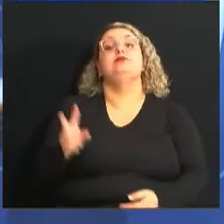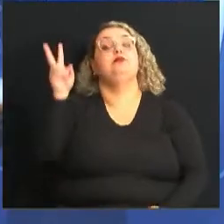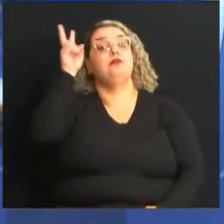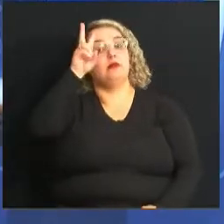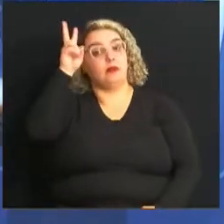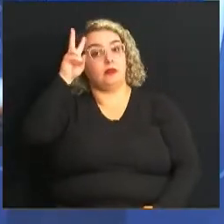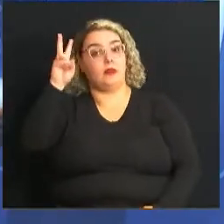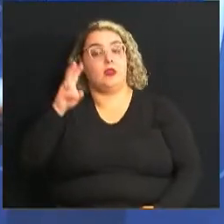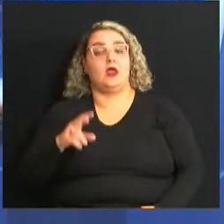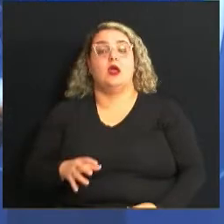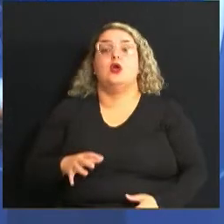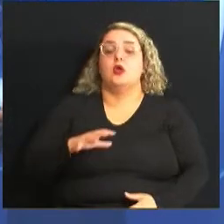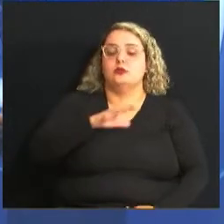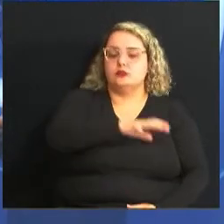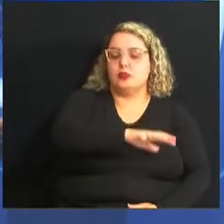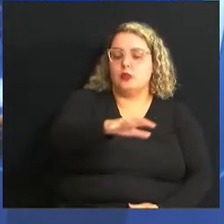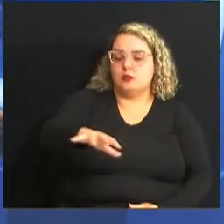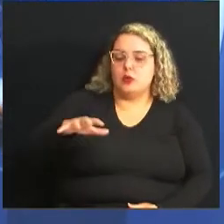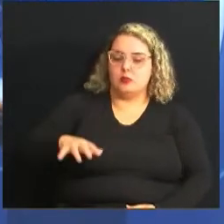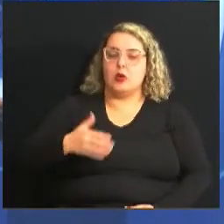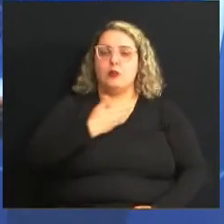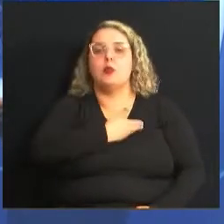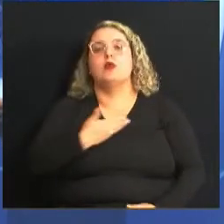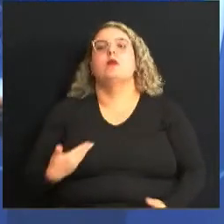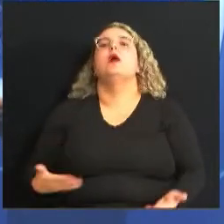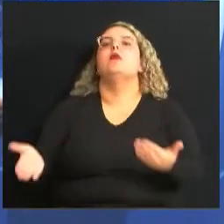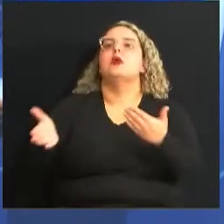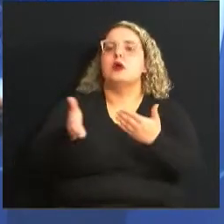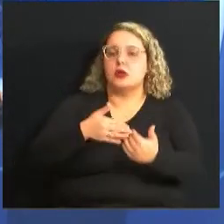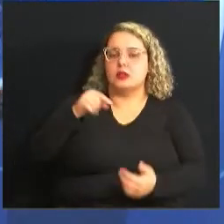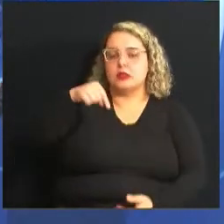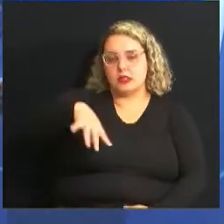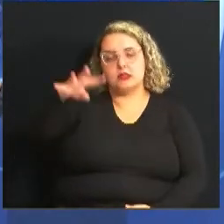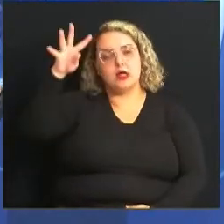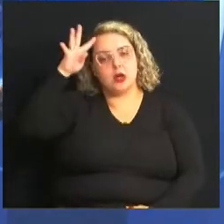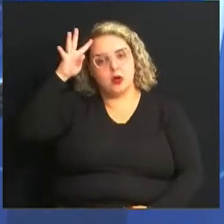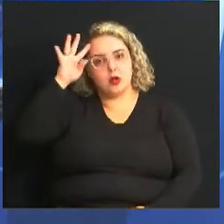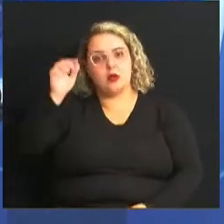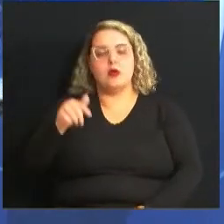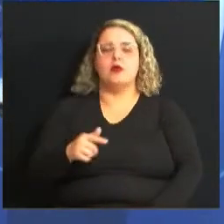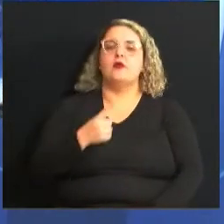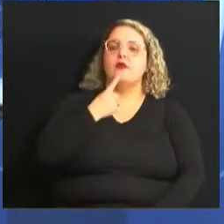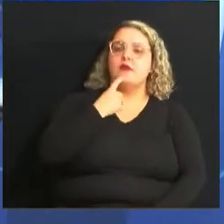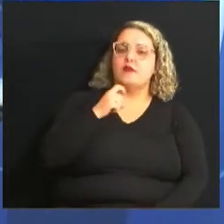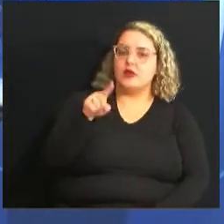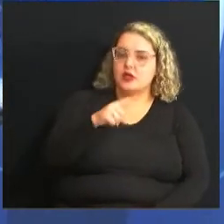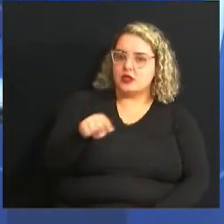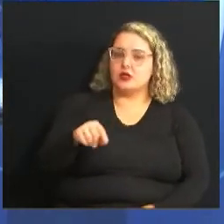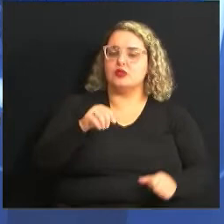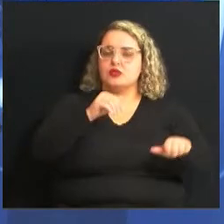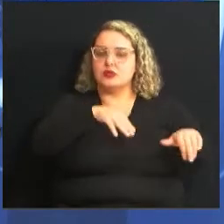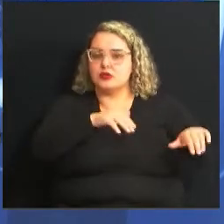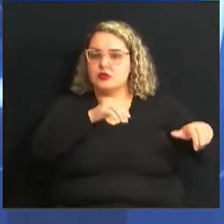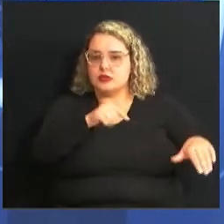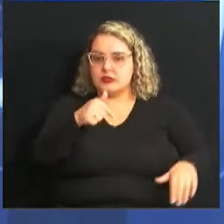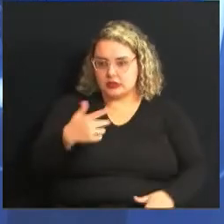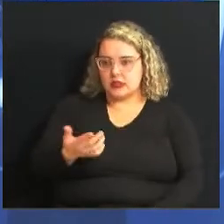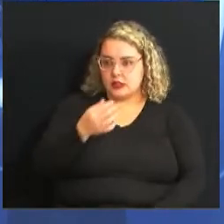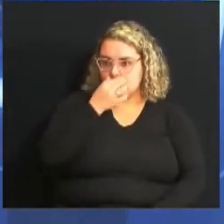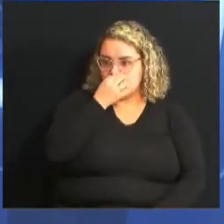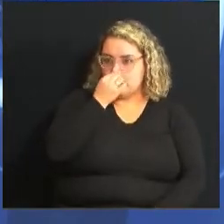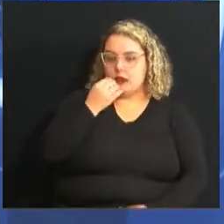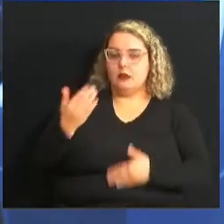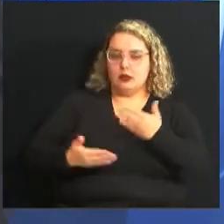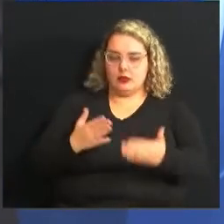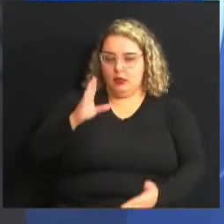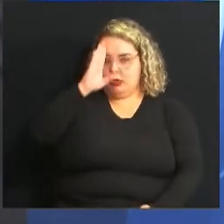repartições públicas estarão fechadas nesta quarta-feira, feriado de 7 de setembro, e apenas os serviços essenciais serão mantidos. Então vamos